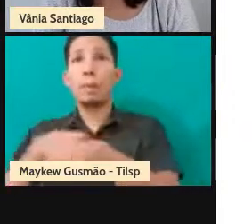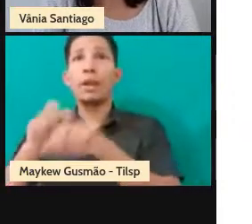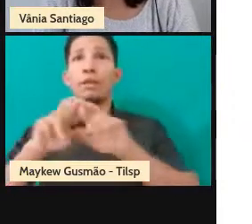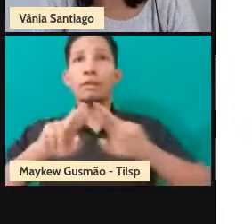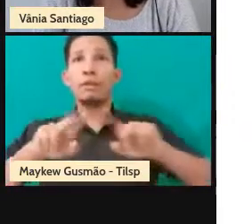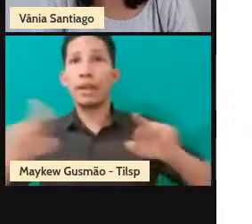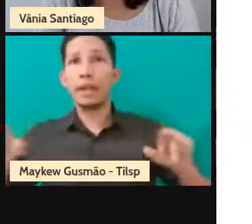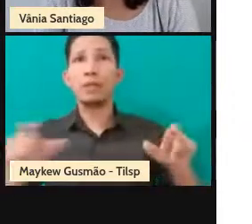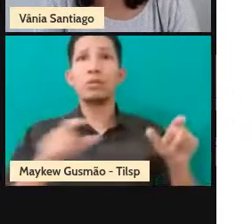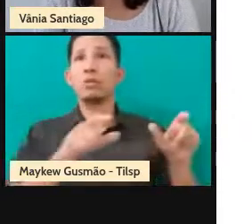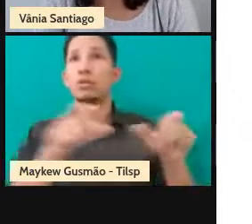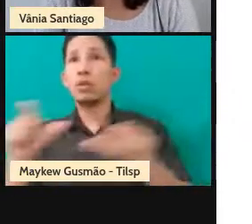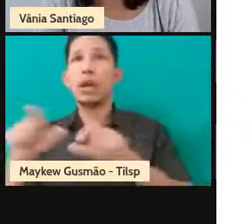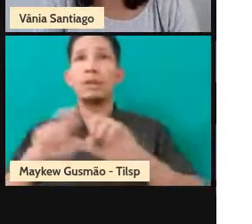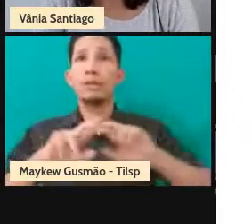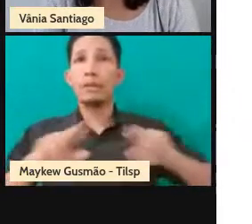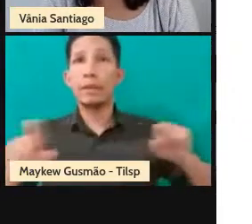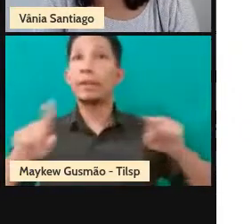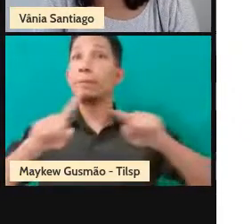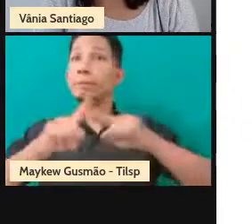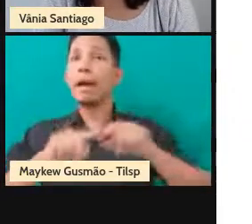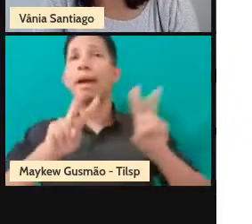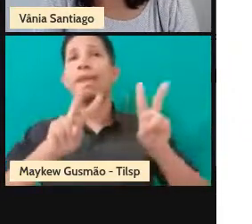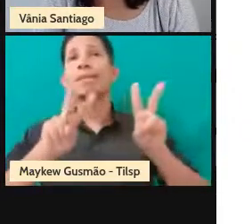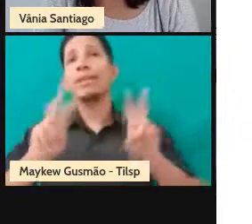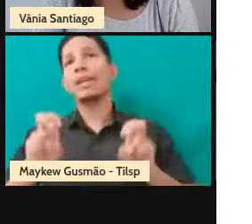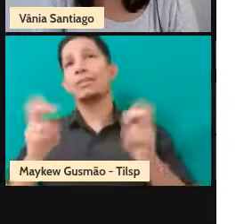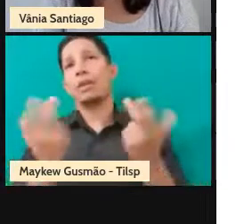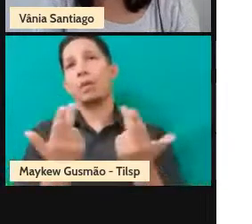falam do mesmo tema, que é o tema